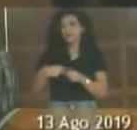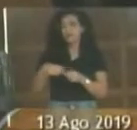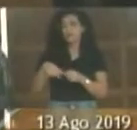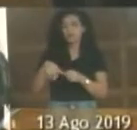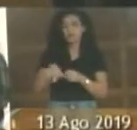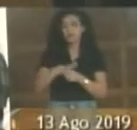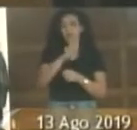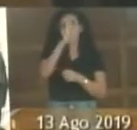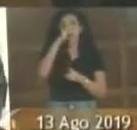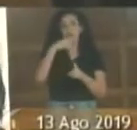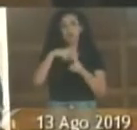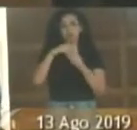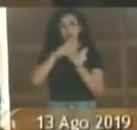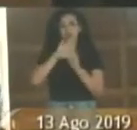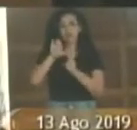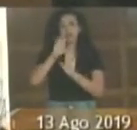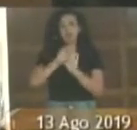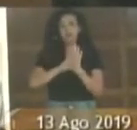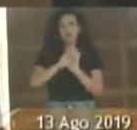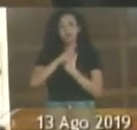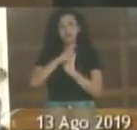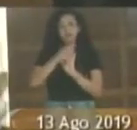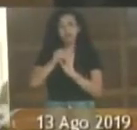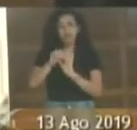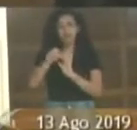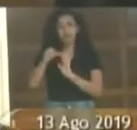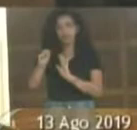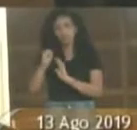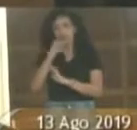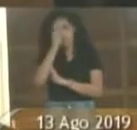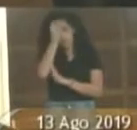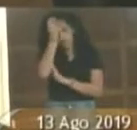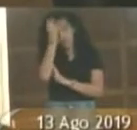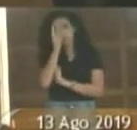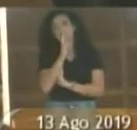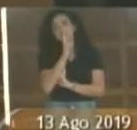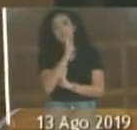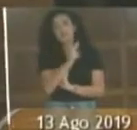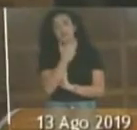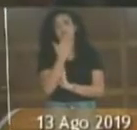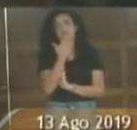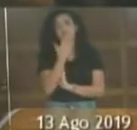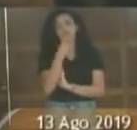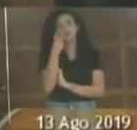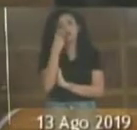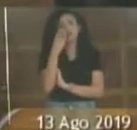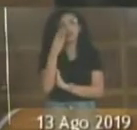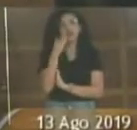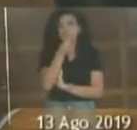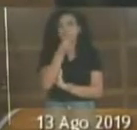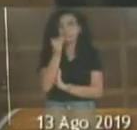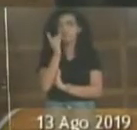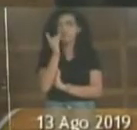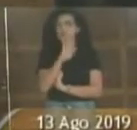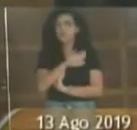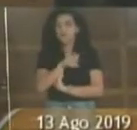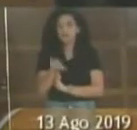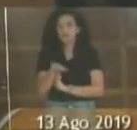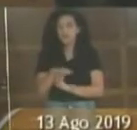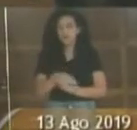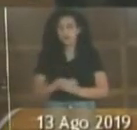bairro Morro da Cruz. E ofício 498, do prefeito municipal, em resposta às indicações do vereador Dedé.